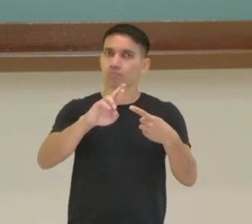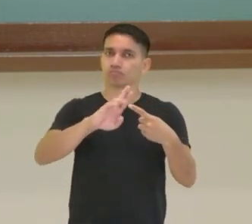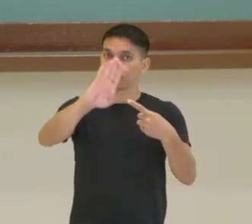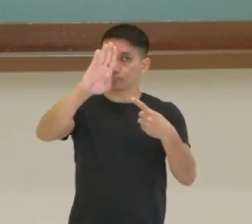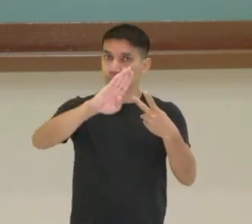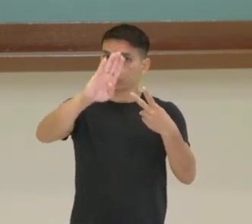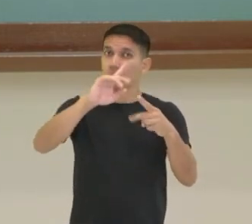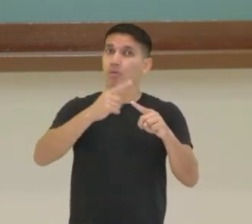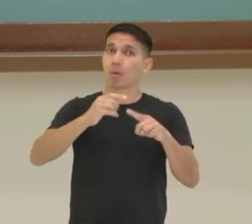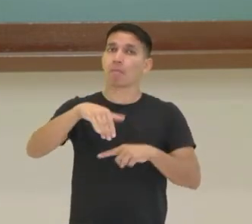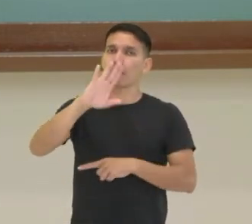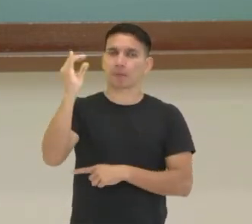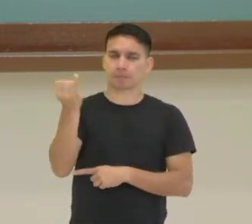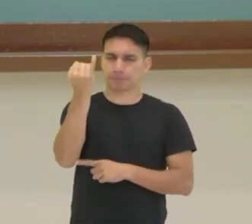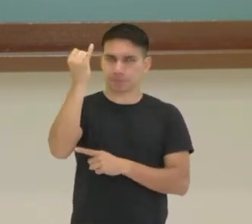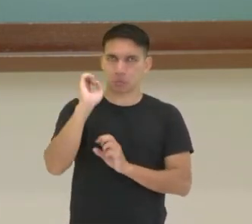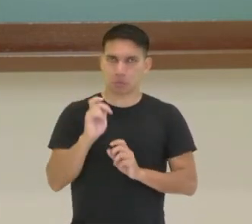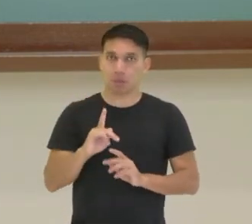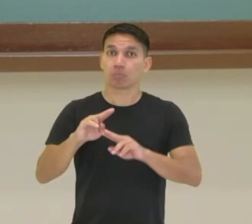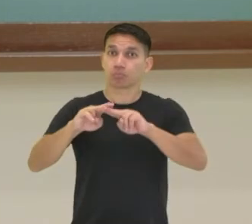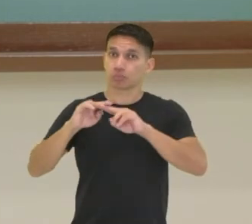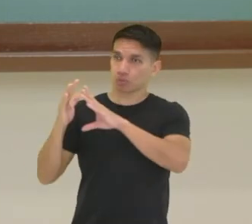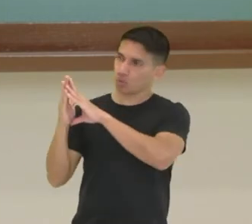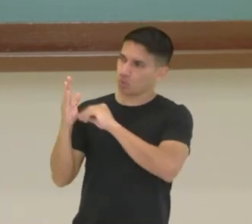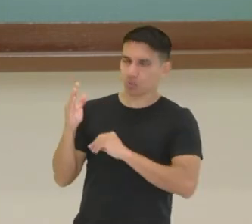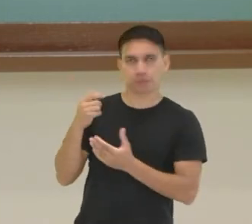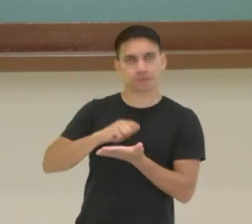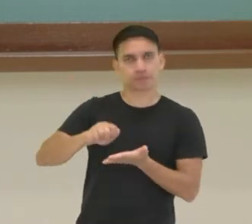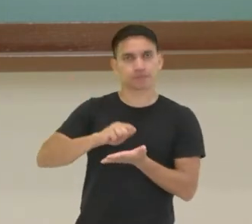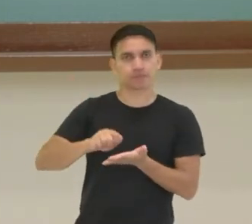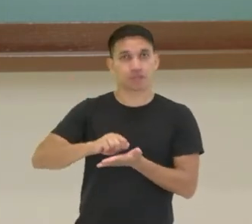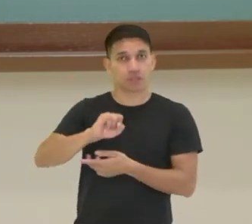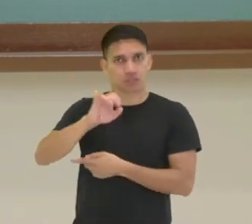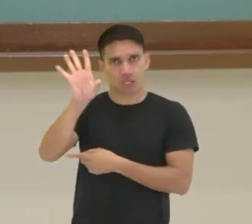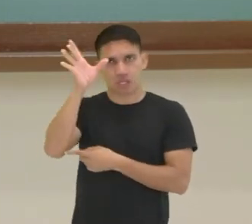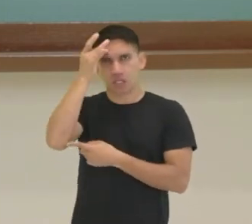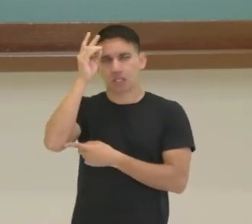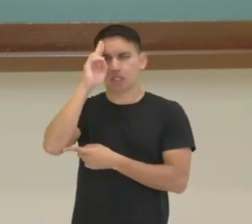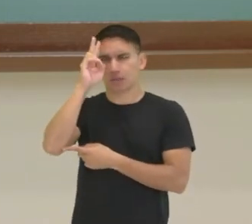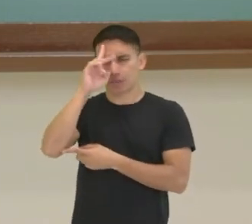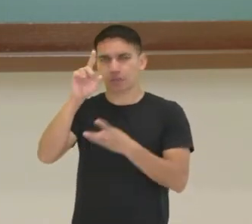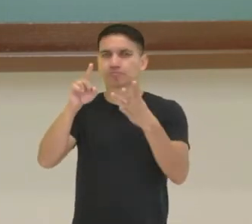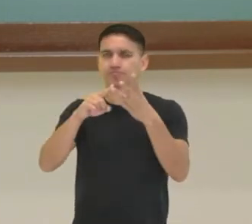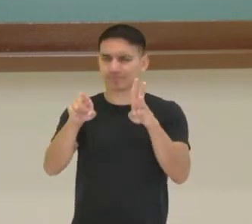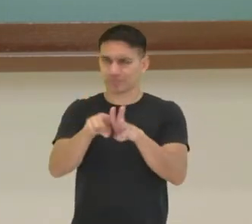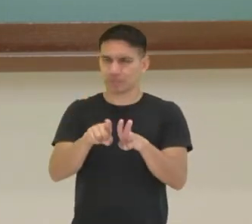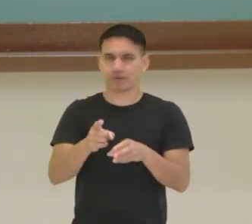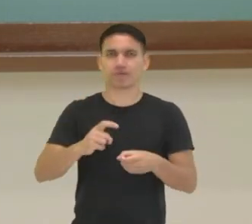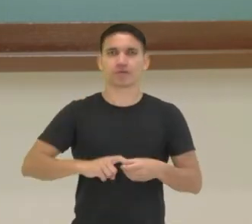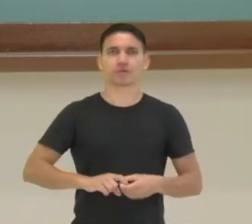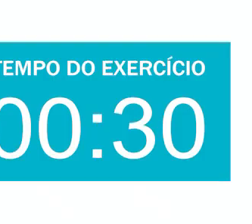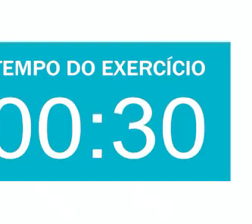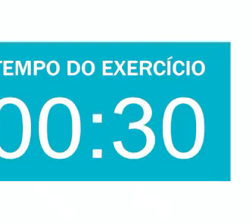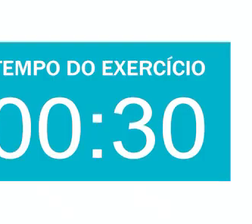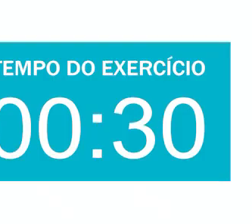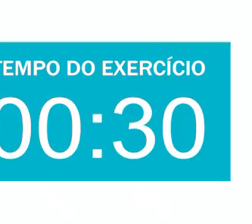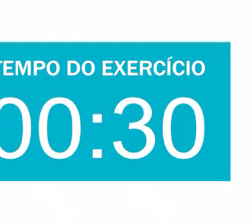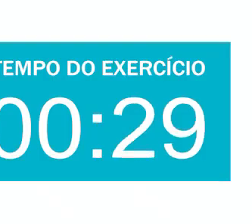porque eles são mais importantes, ok? Por isso você vai anotar no seu caderno. Se você lembrar, anota o escaleno também. E a gente já volta.